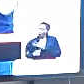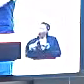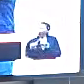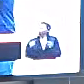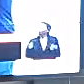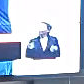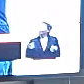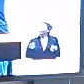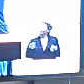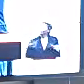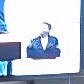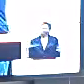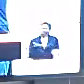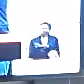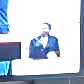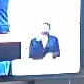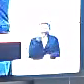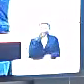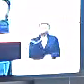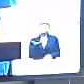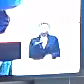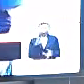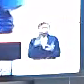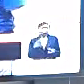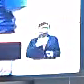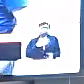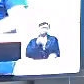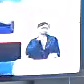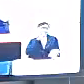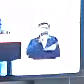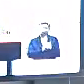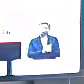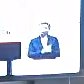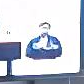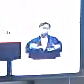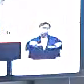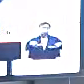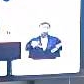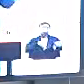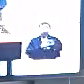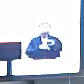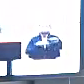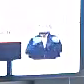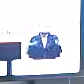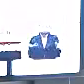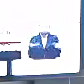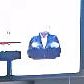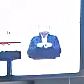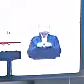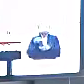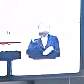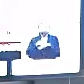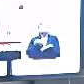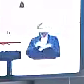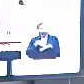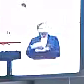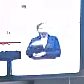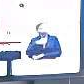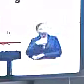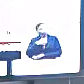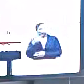a com essa pessoa aqui por exemplo a minha mulher né eu tô questionando aí outra eu senti falta eh tô